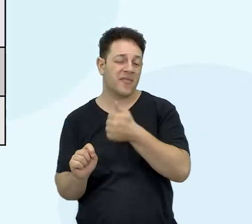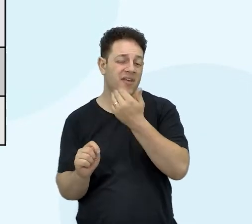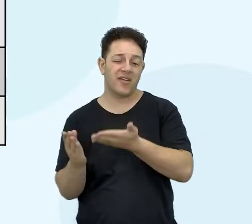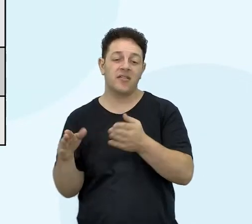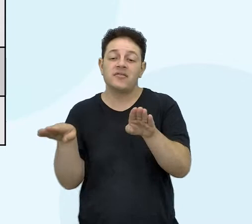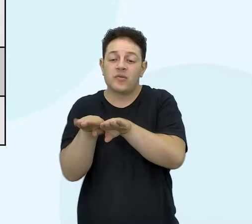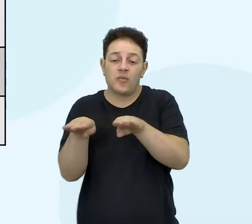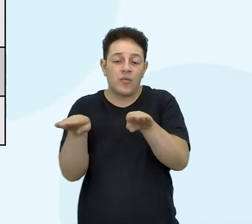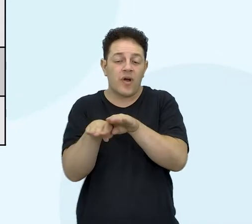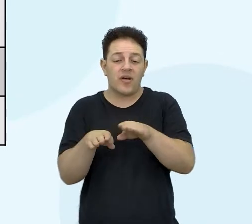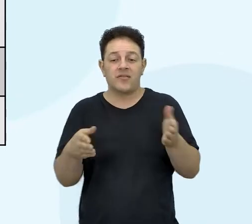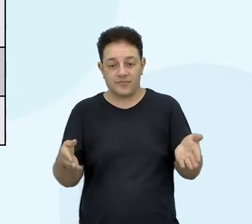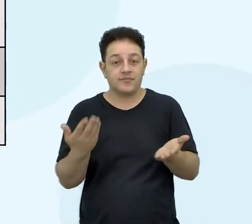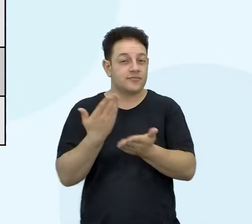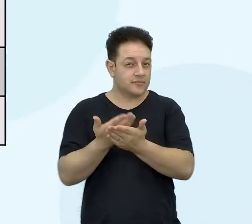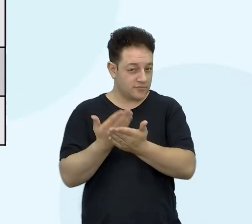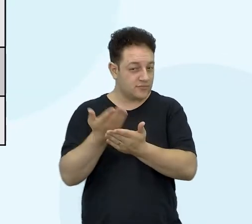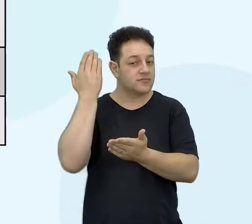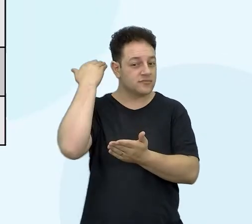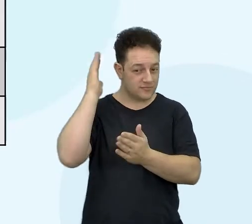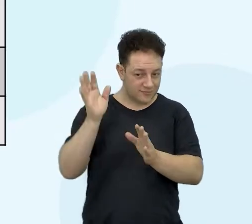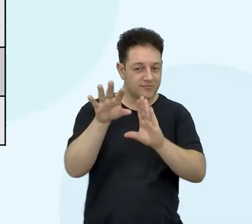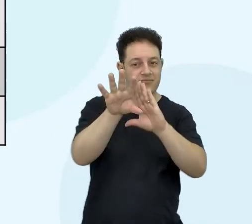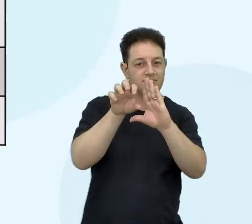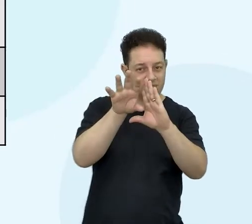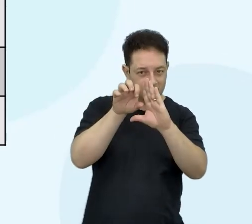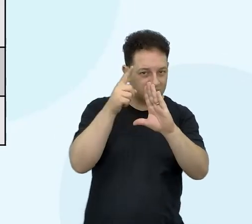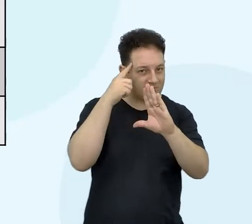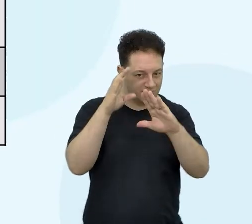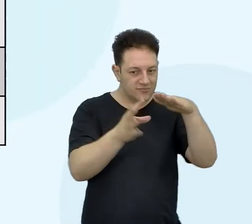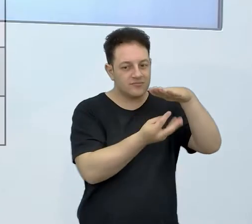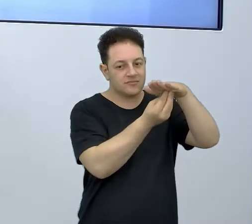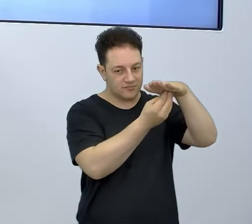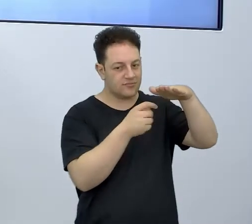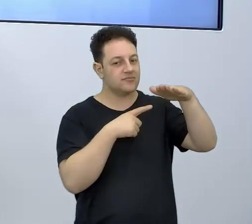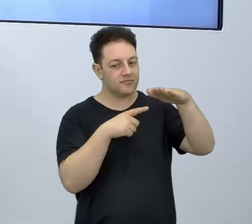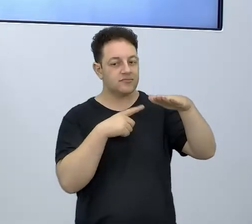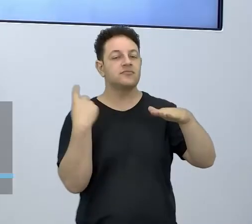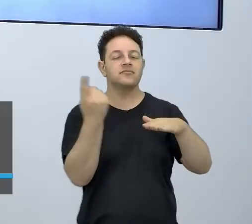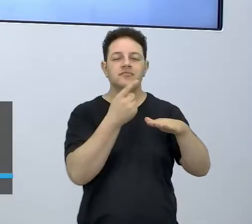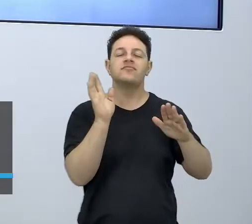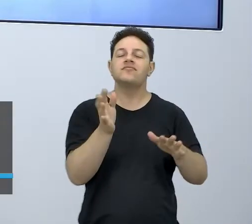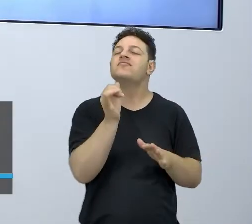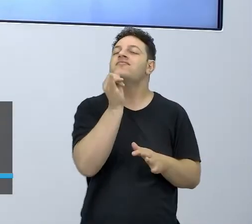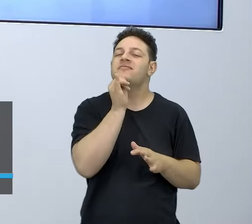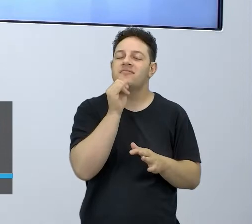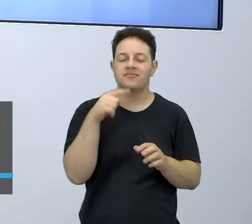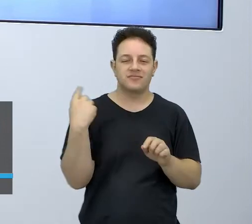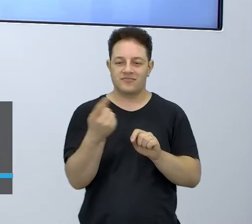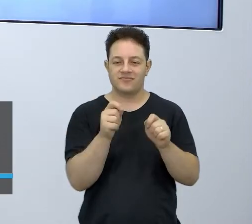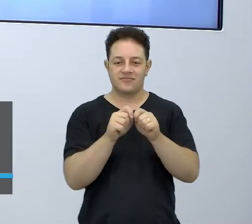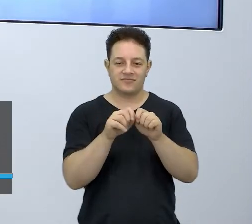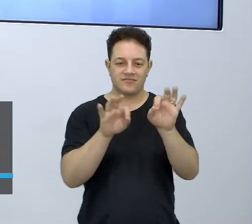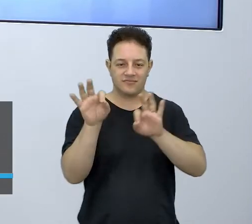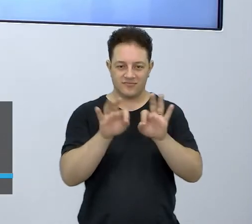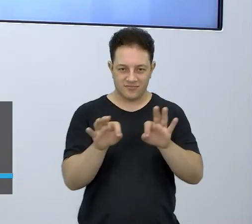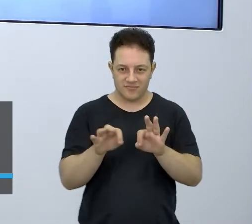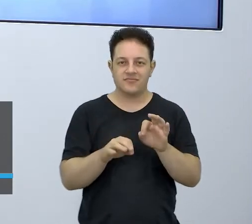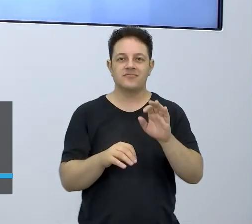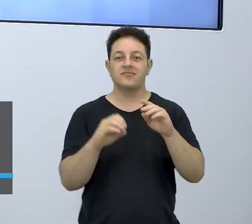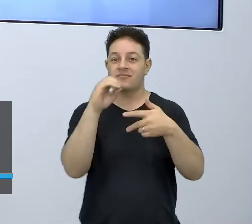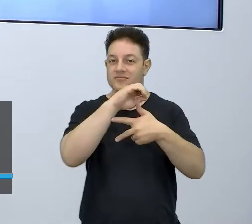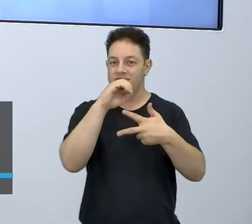watts. Tem uma aula, inclusive, que nós resolvemos uma questão aqui do